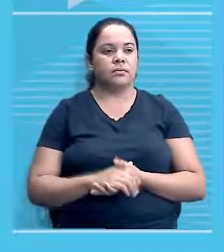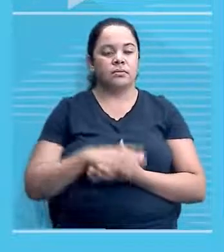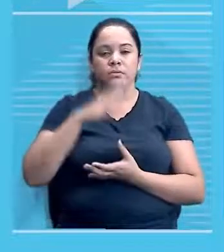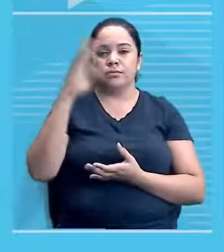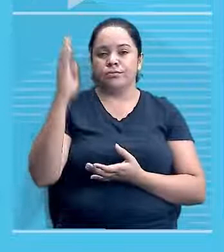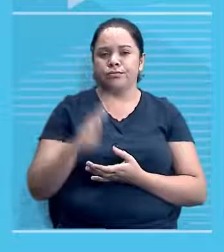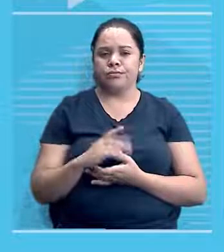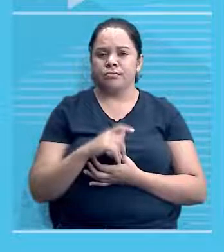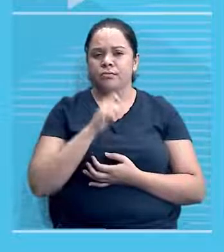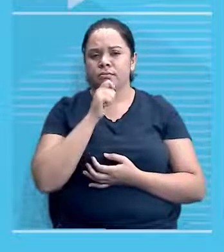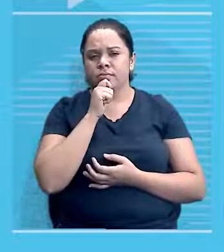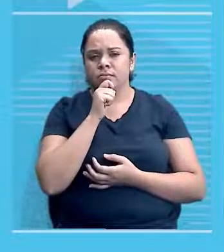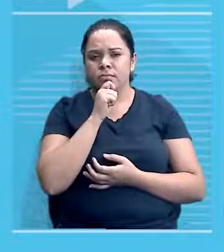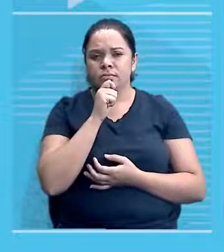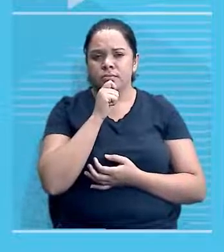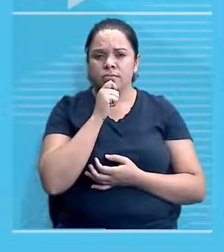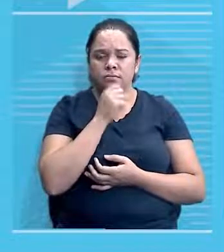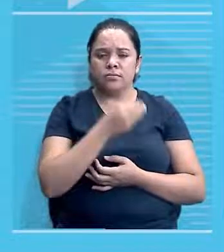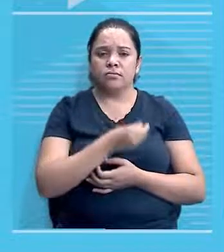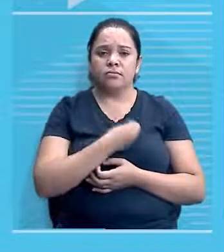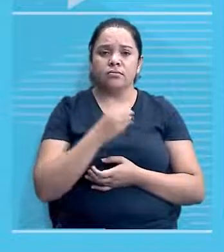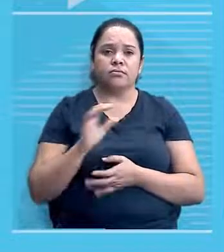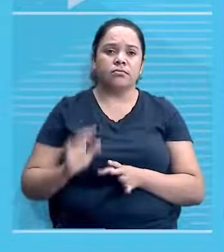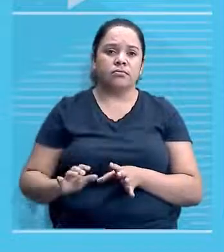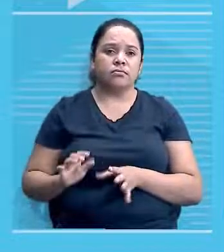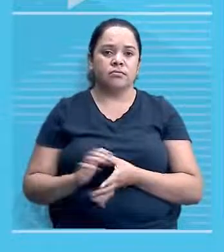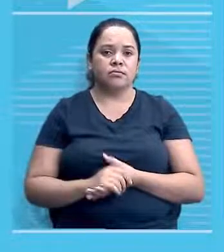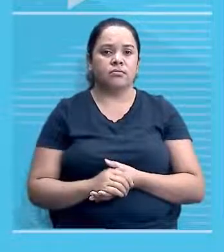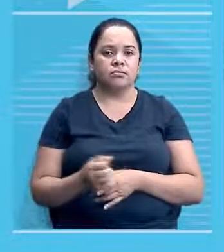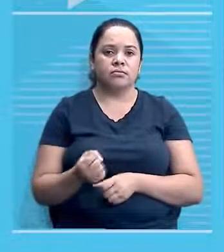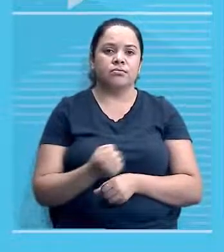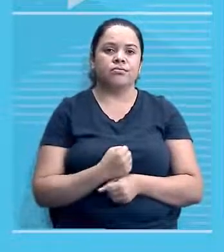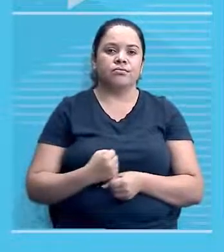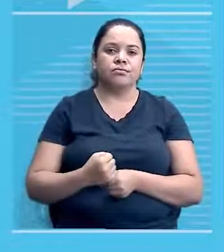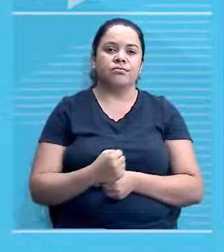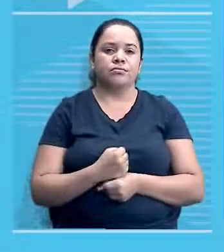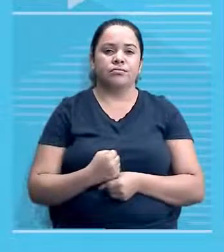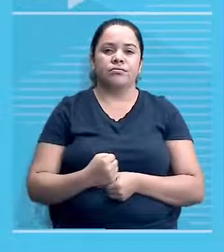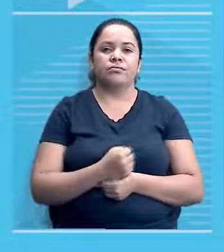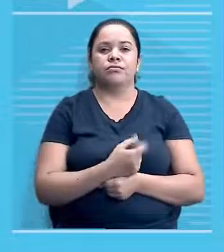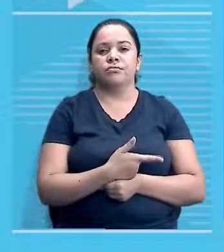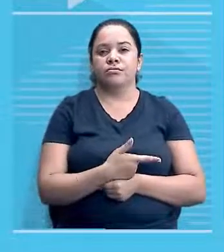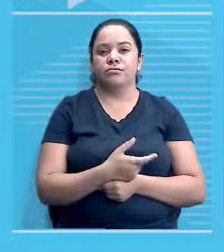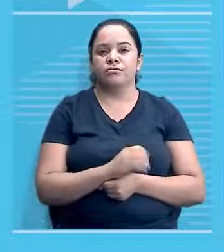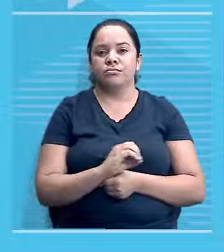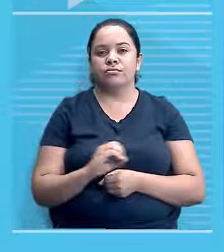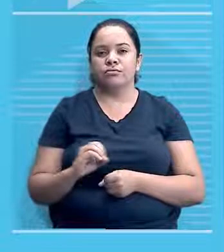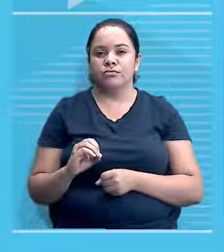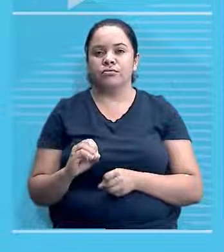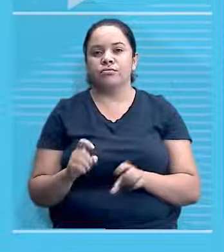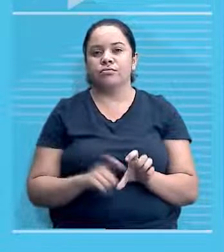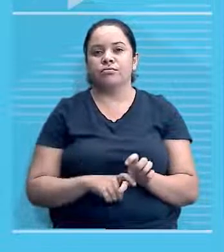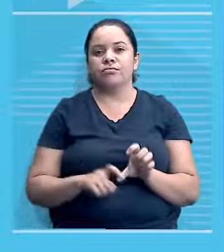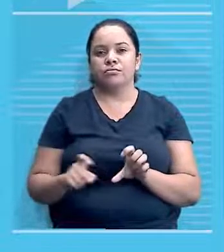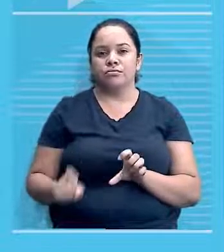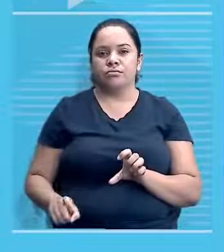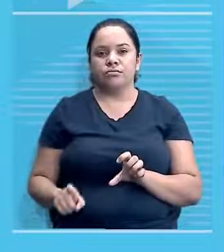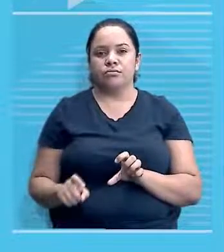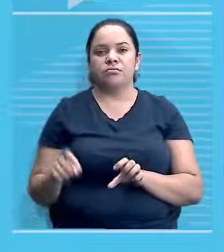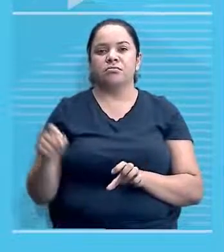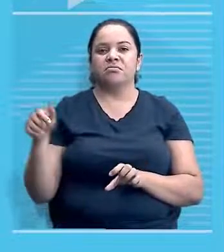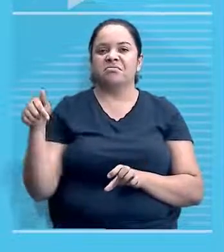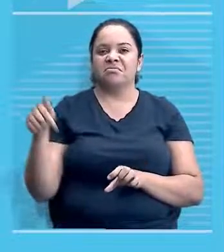assim tumulto 200 anos de independência sete